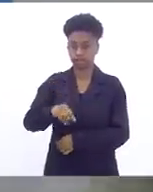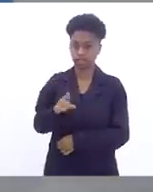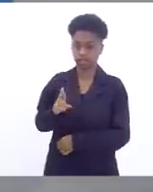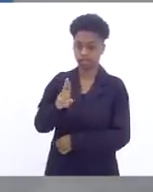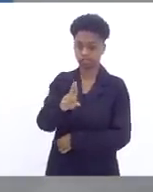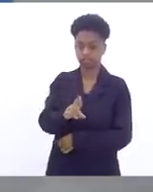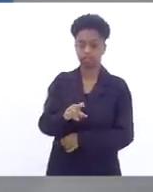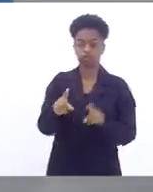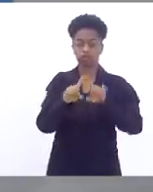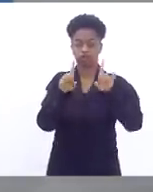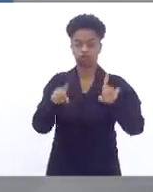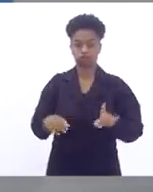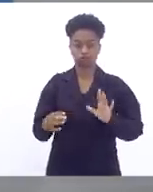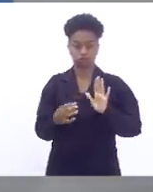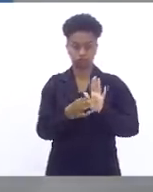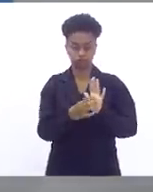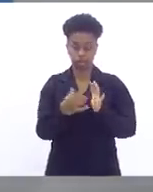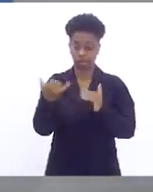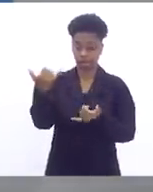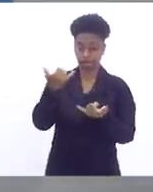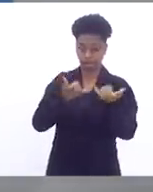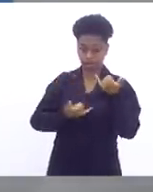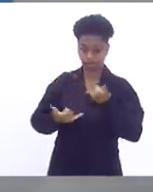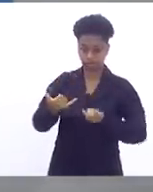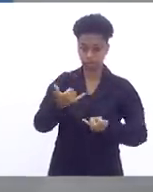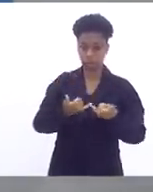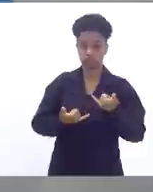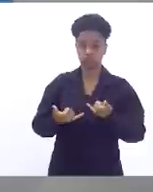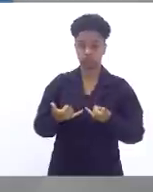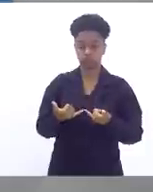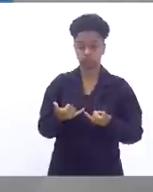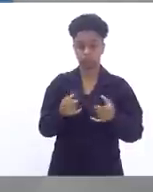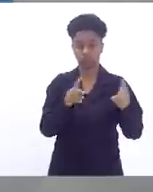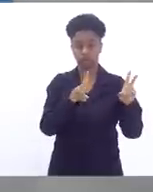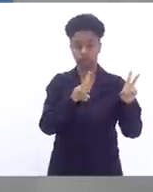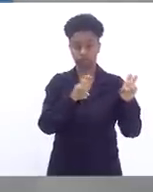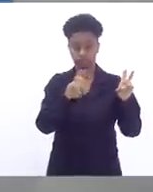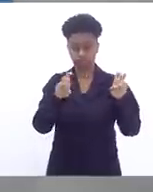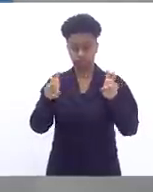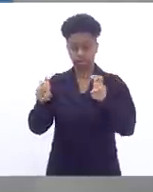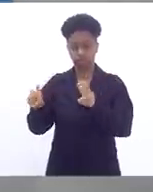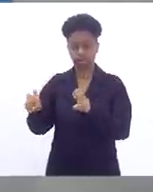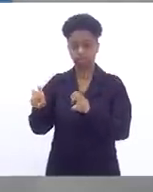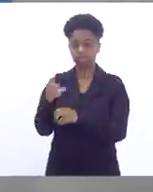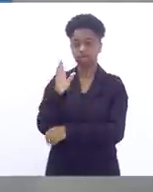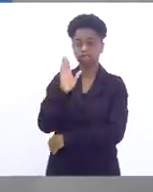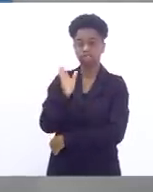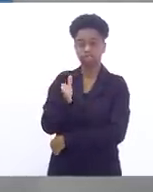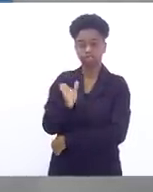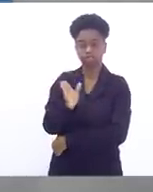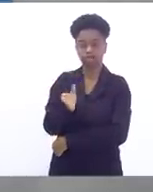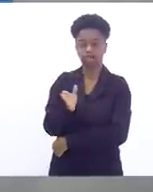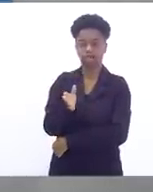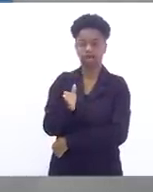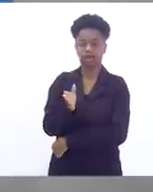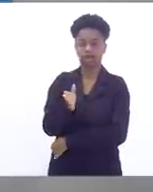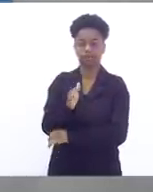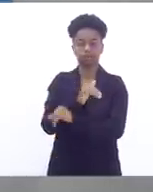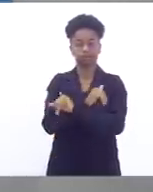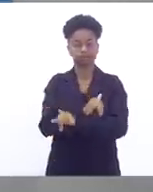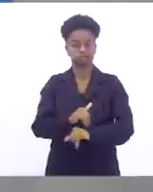servidores públicos nos alertou que essa questão já havia sido